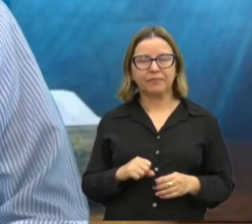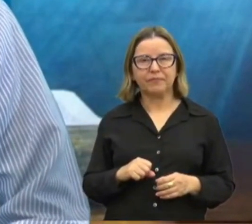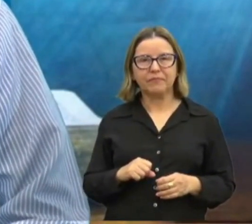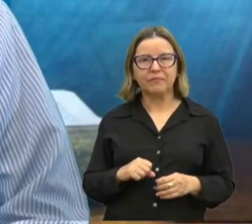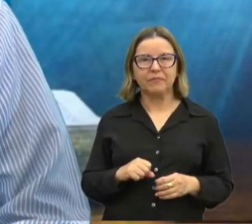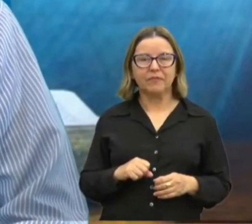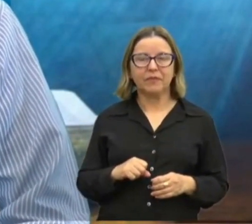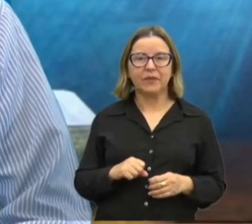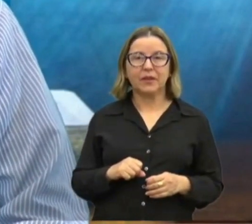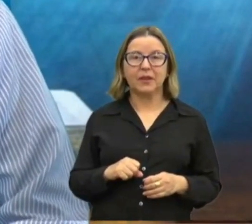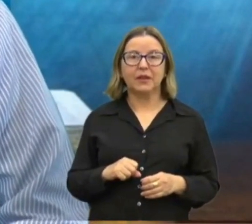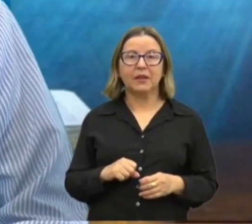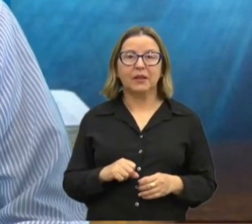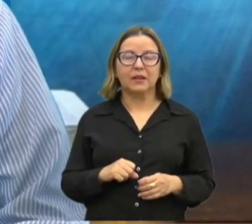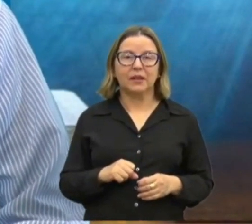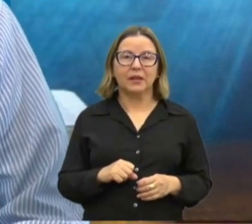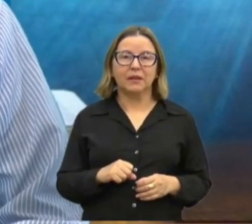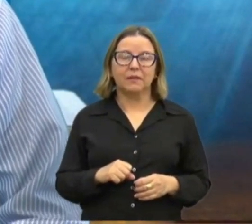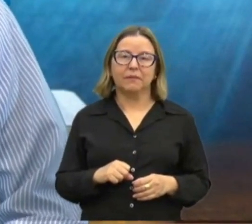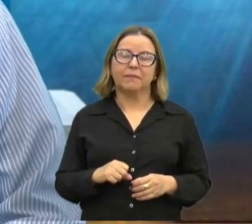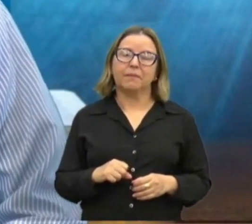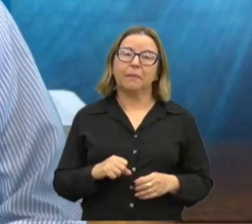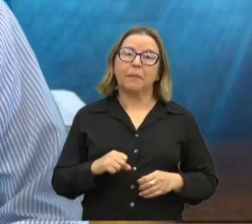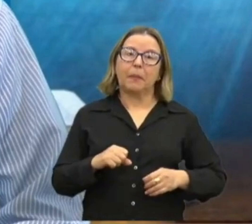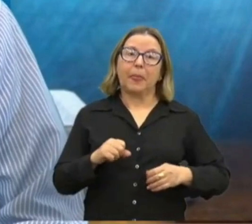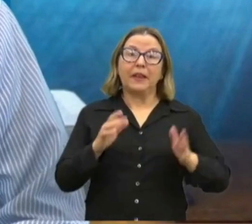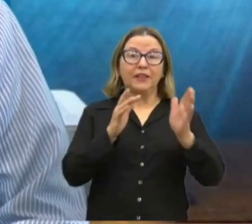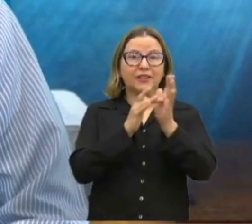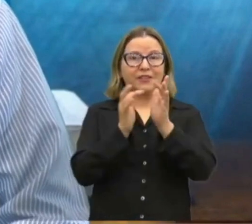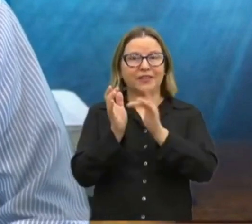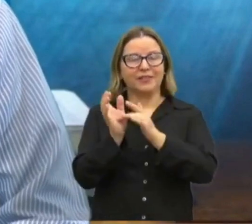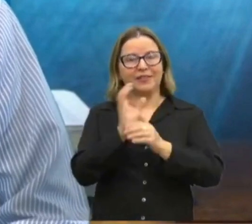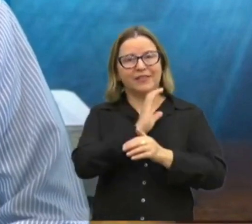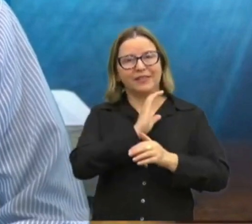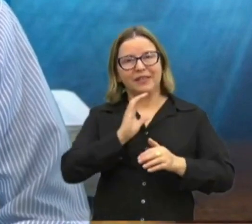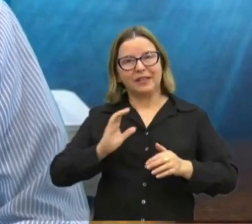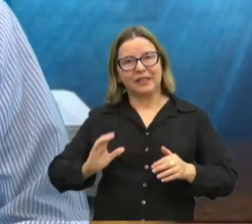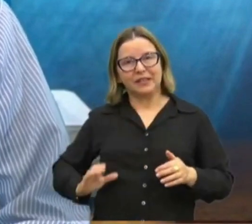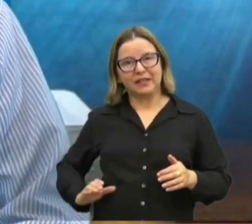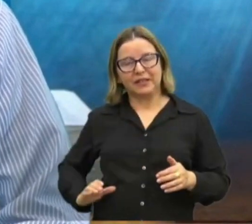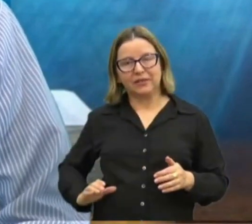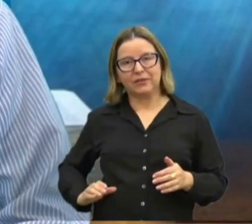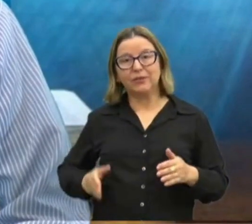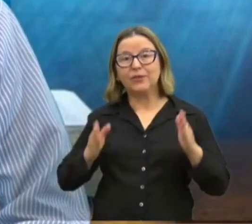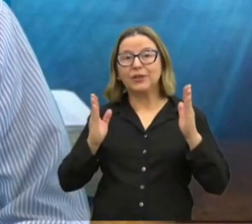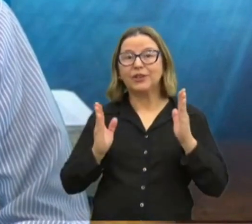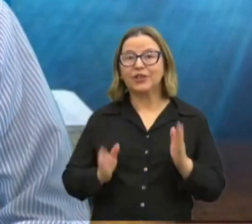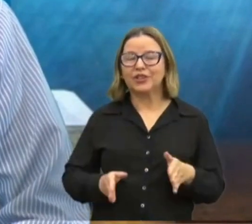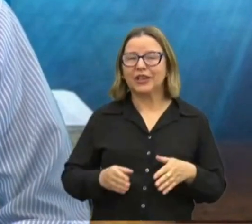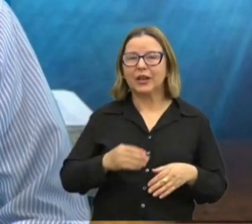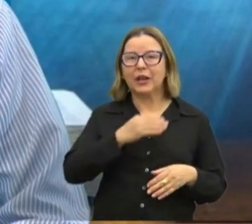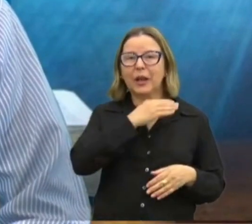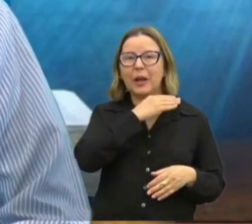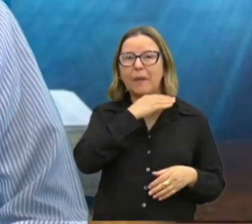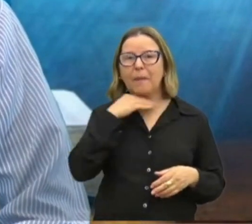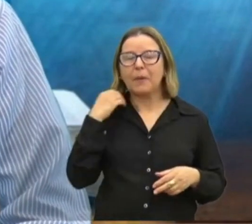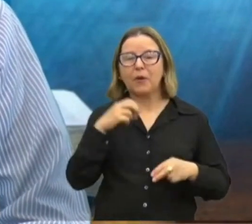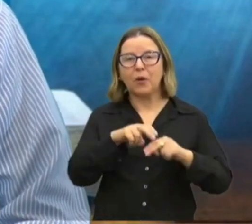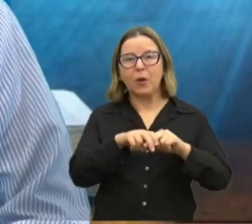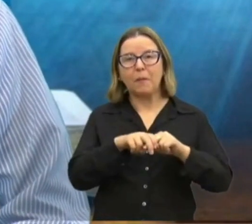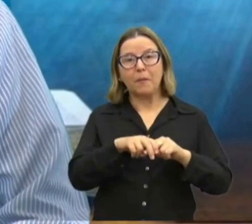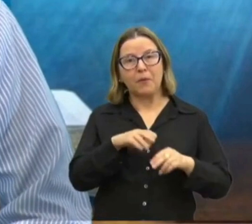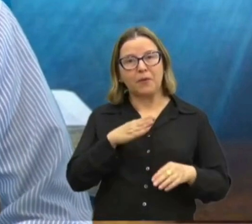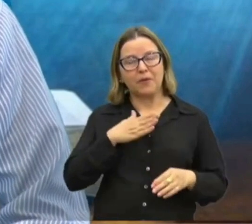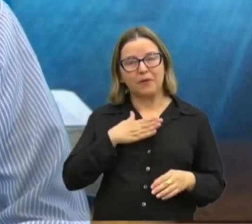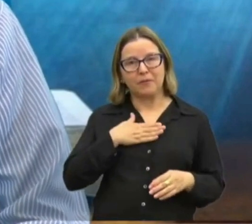quando eu era inimigo de Deus. Jesus Cristo já havia morrido por mim. Isso é